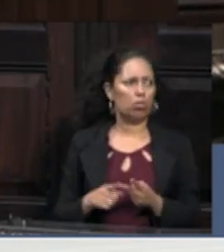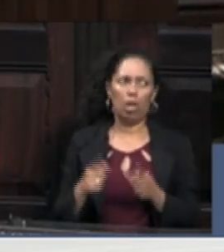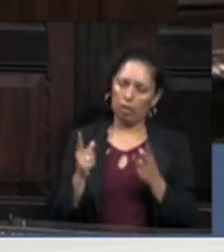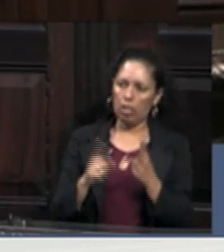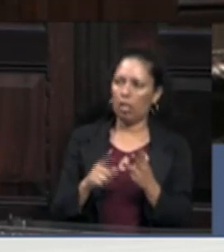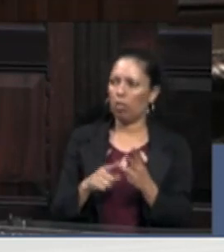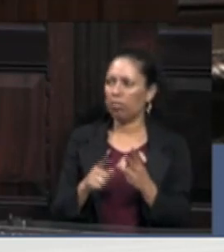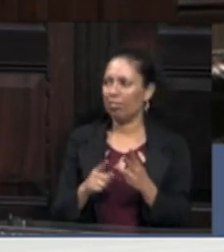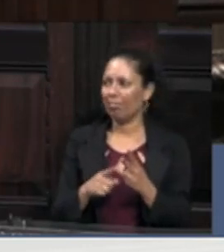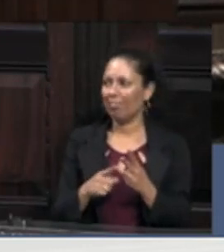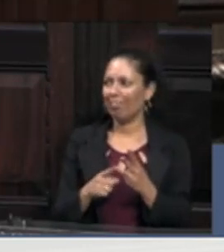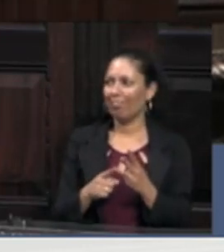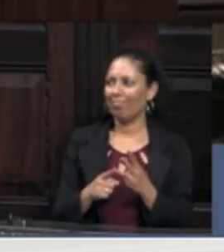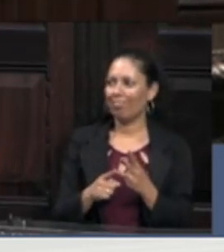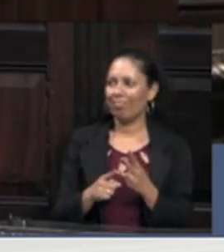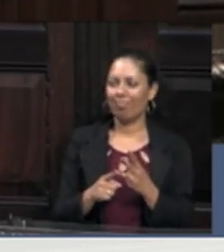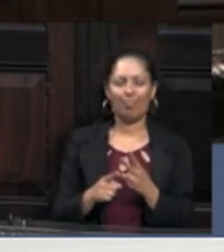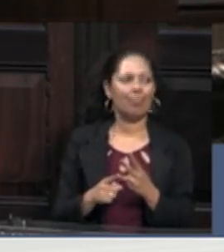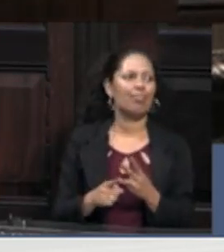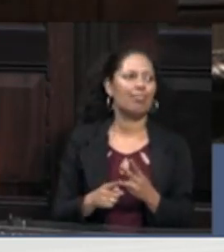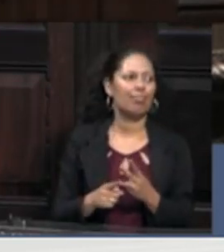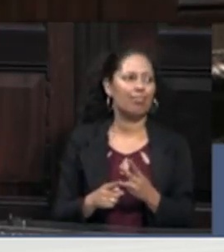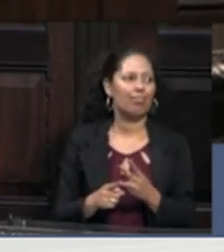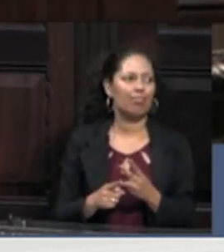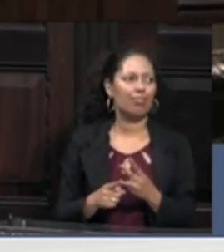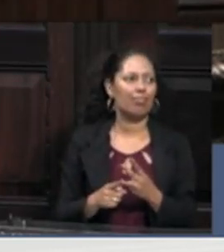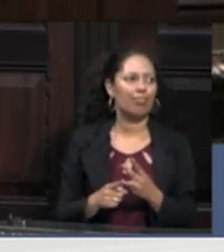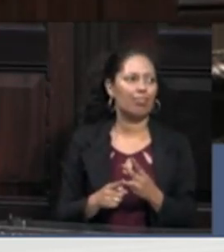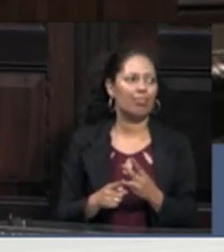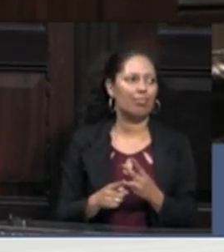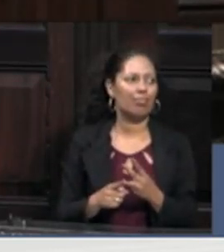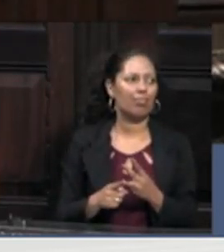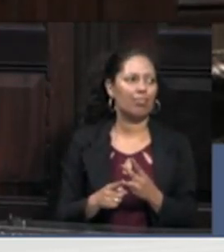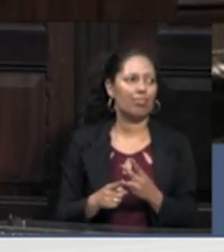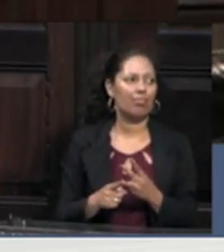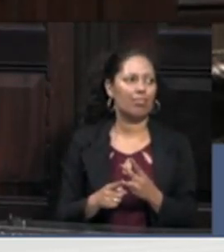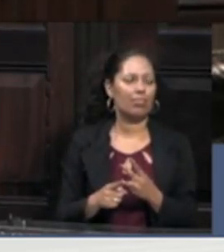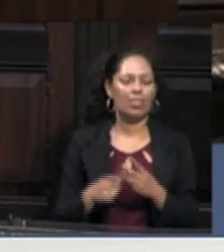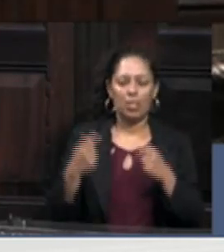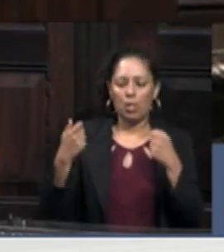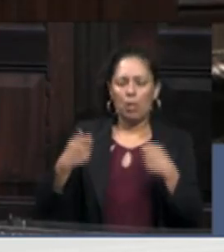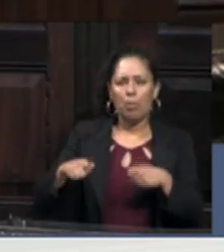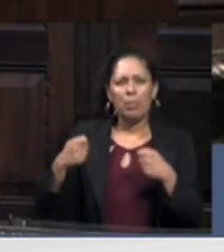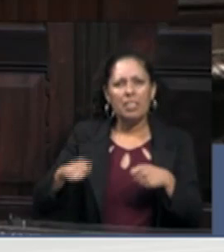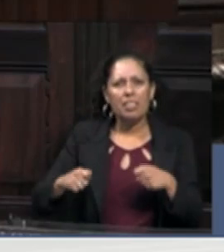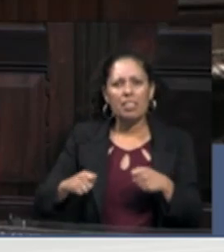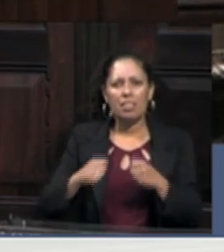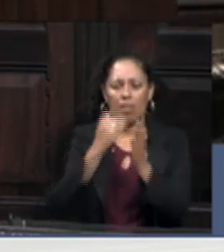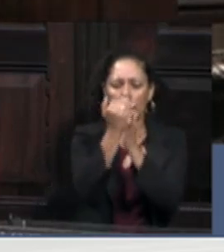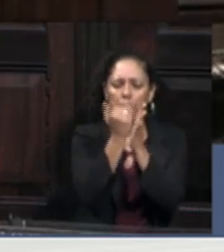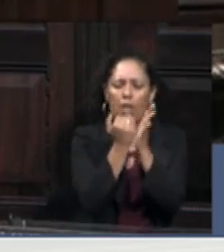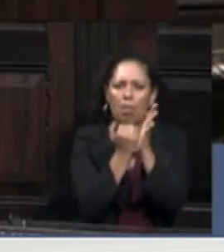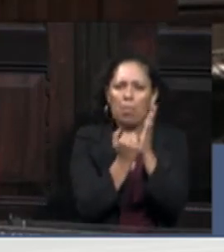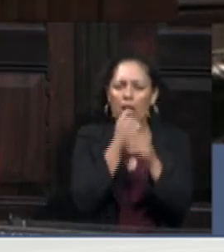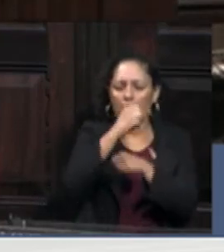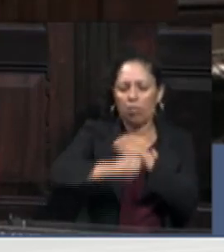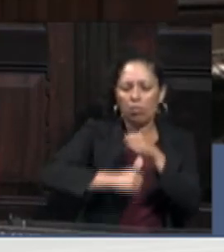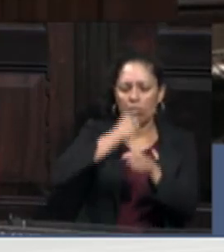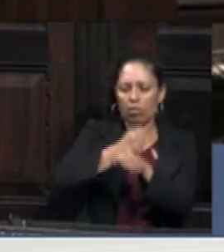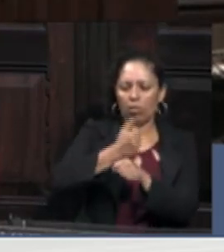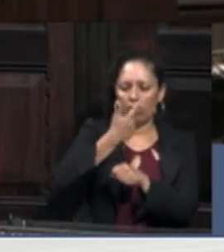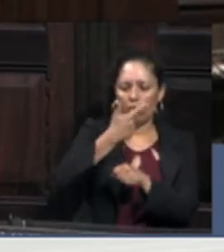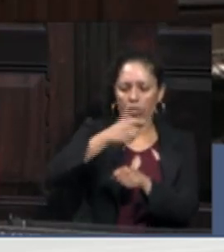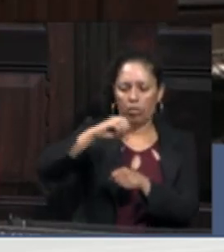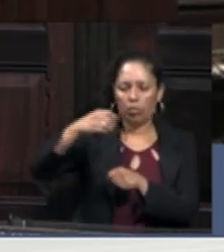Terceiro, eu acho que deveria vir acompanhado de um memorial descritivo, exatamente